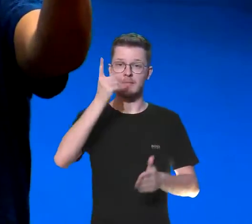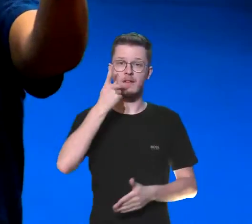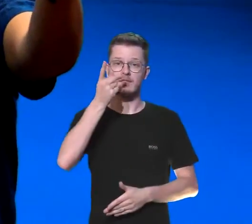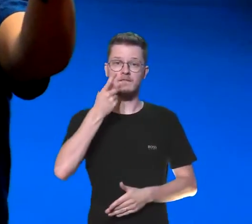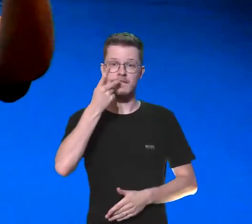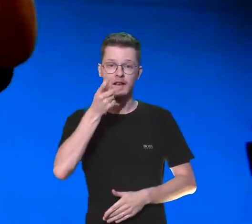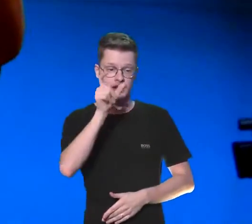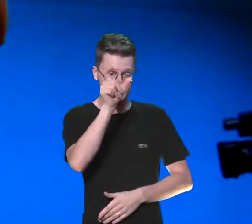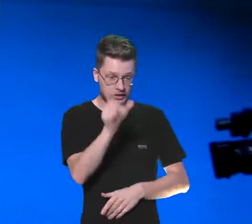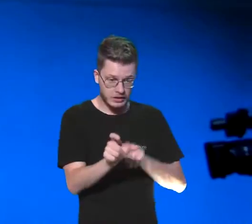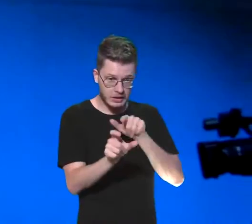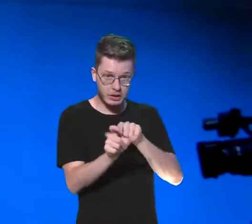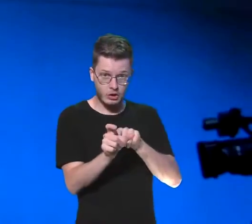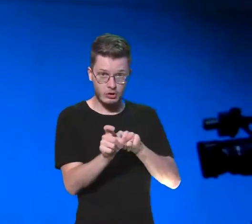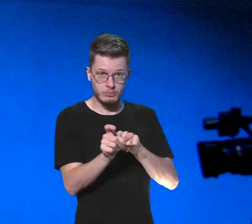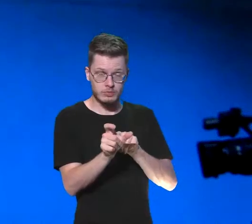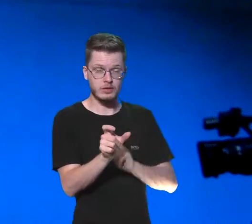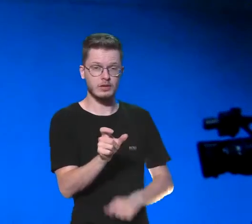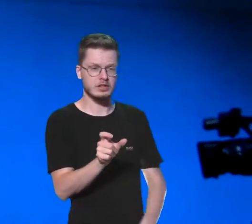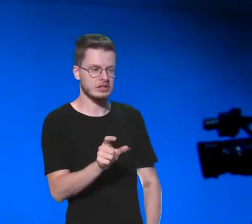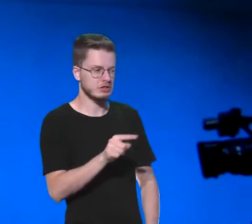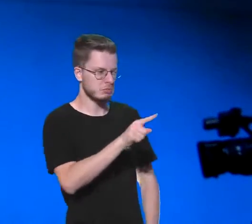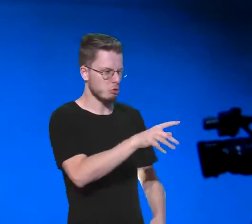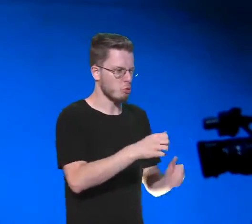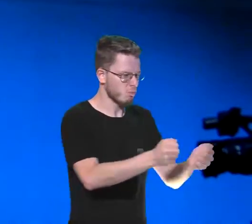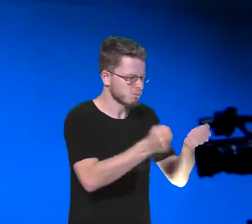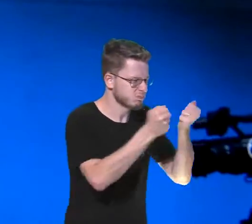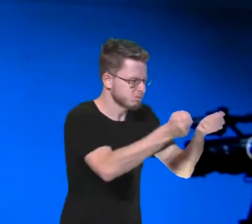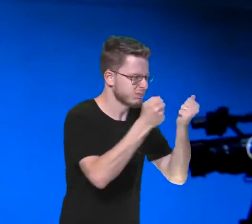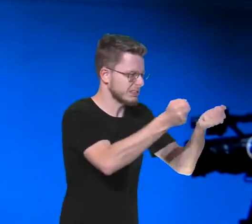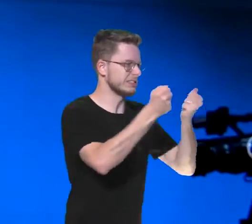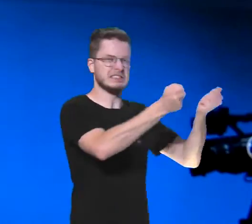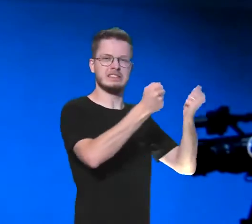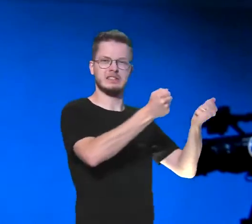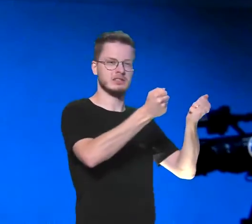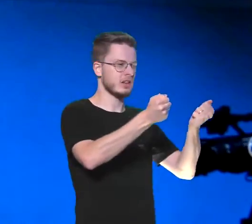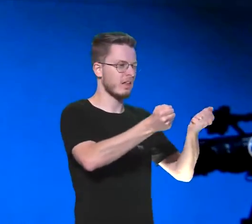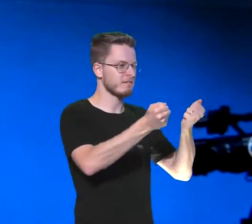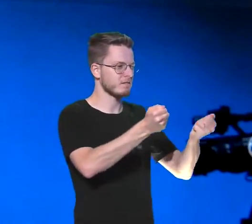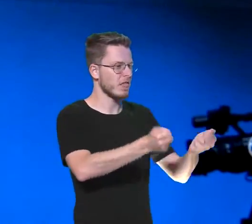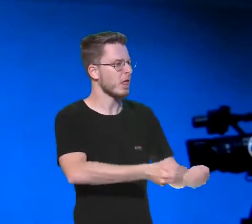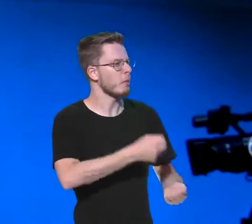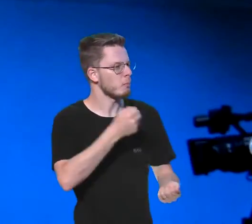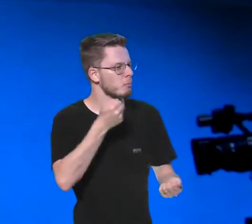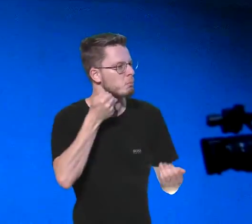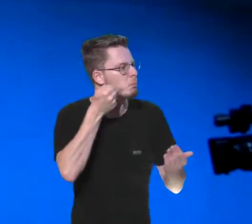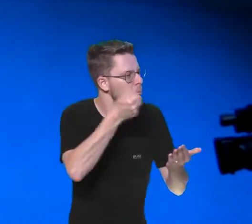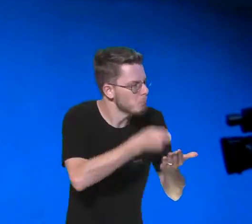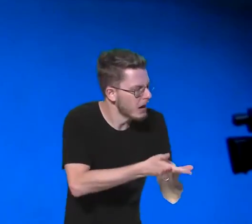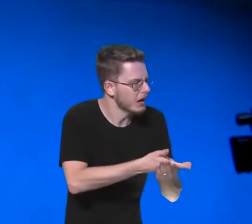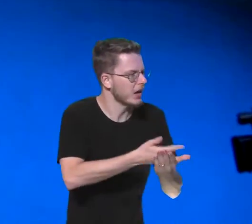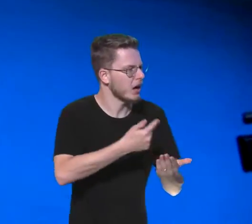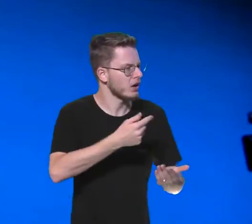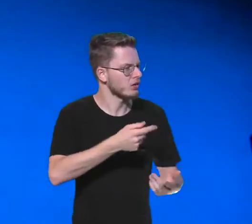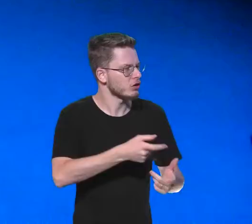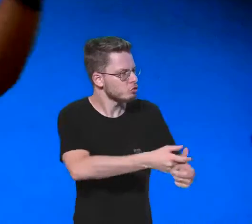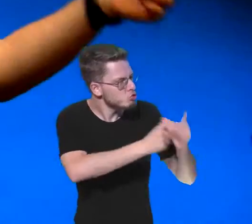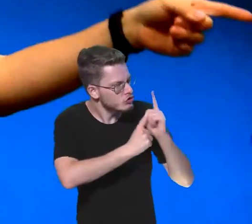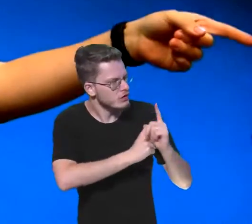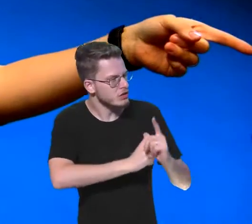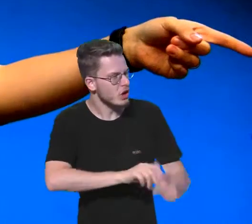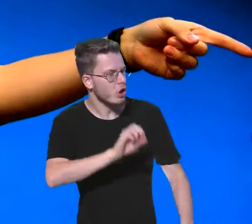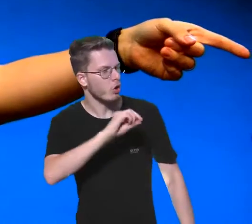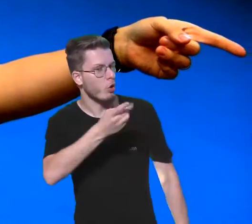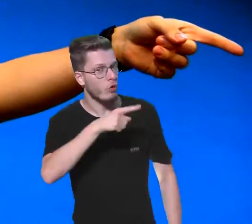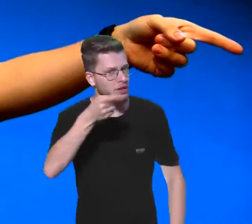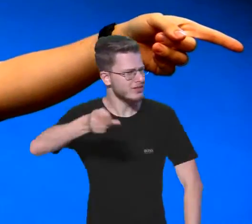pega o outro rapaz pela garganta, o chacoalha e fala, paga o que você me deve, senão eu vou